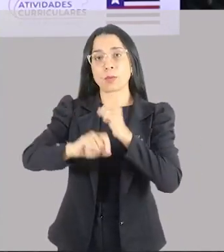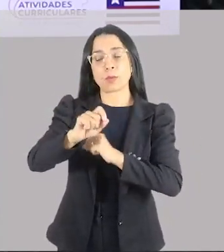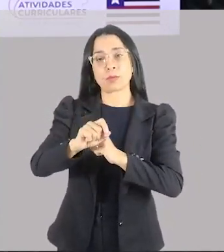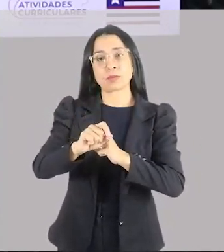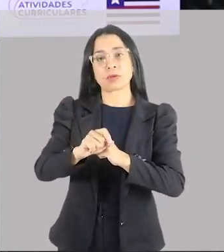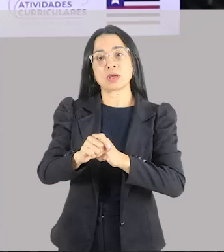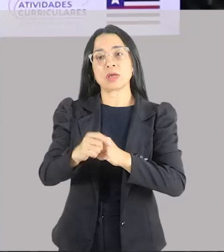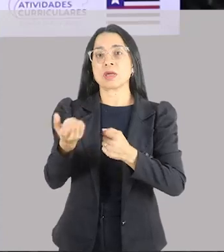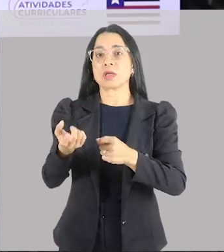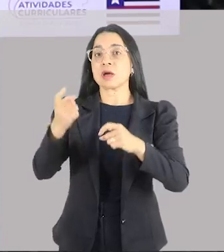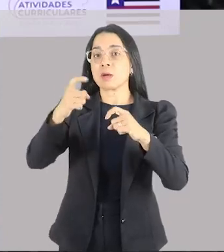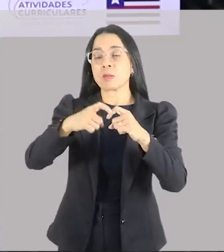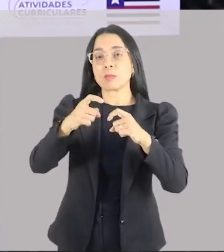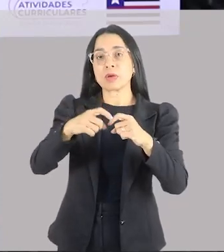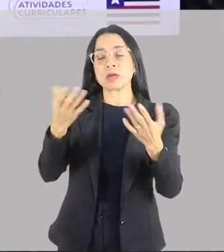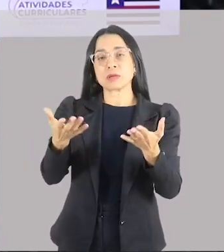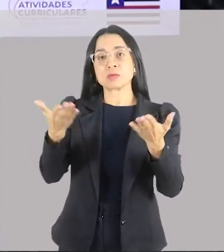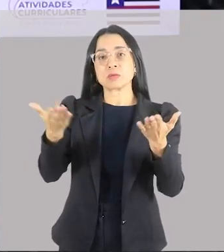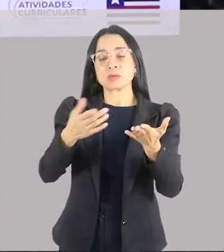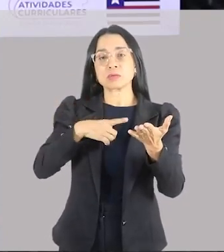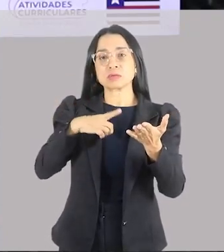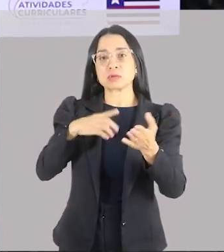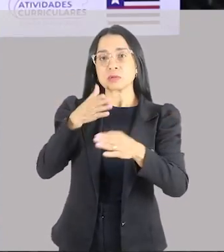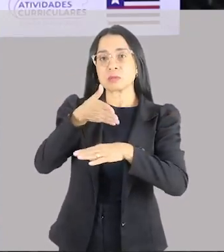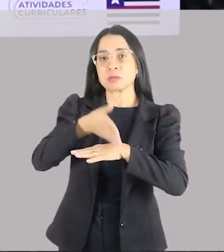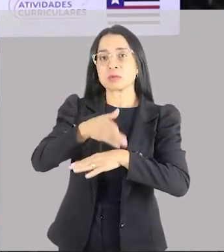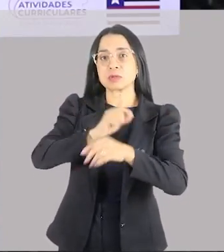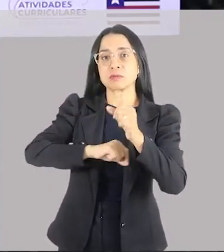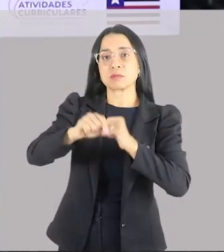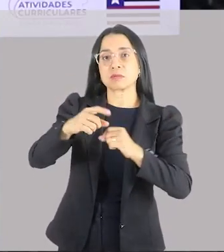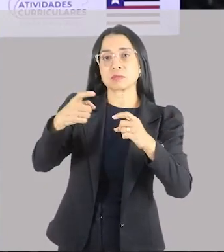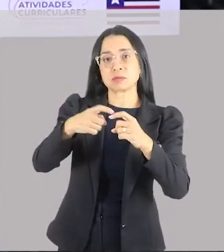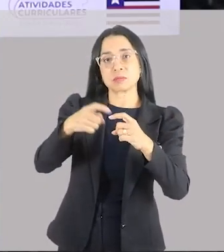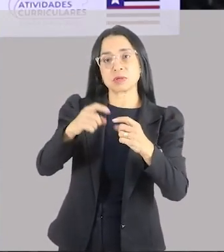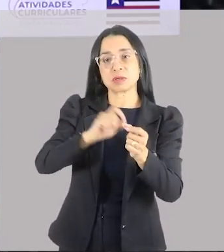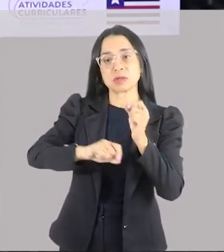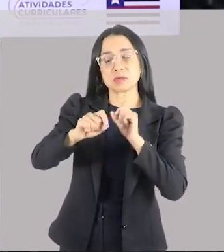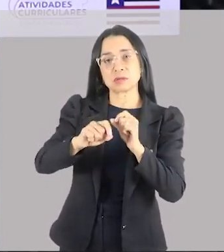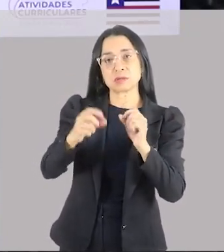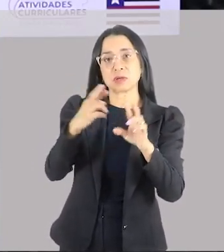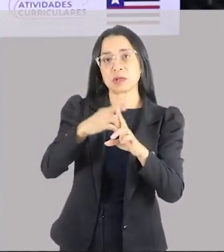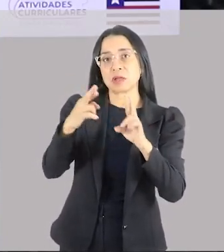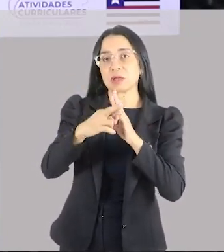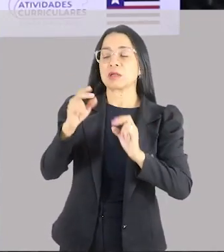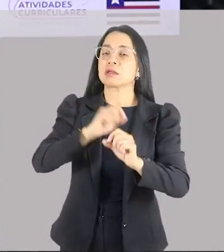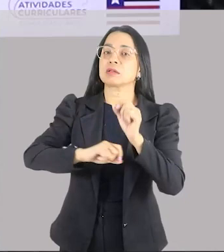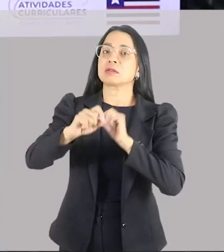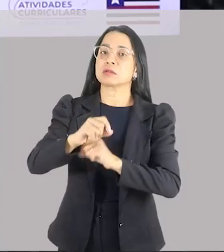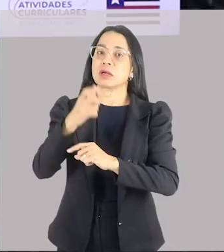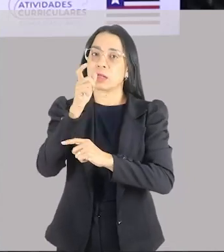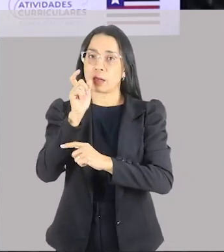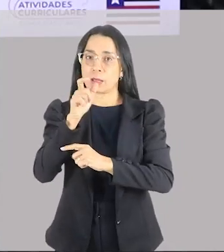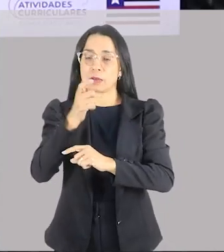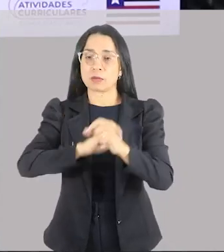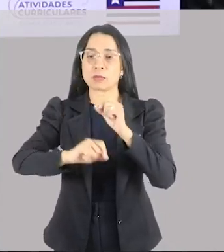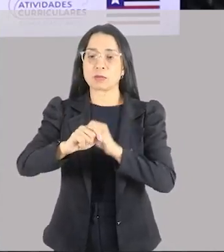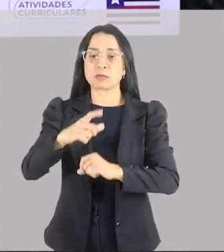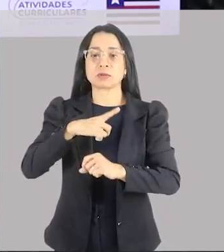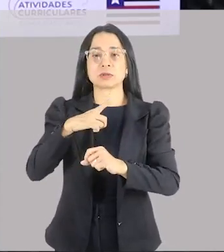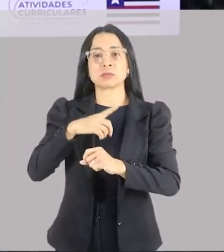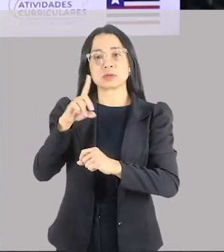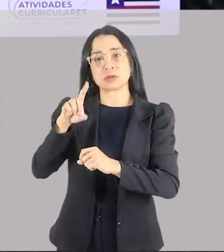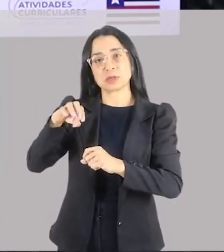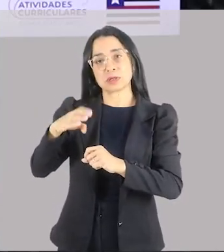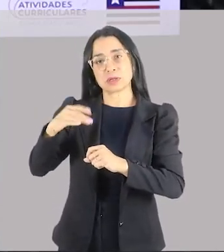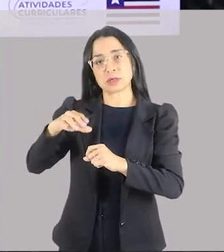grande médico, né? Hoje nós temos várias intervenções médicas aí, graças a Locke, né? Nós temos também Descartes, nós